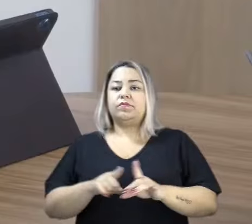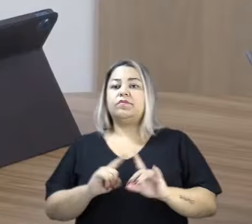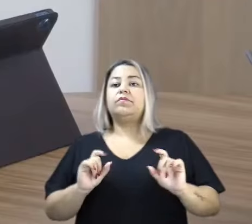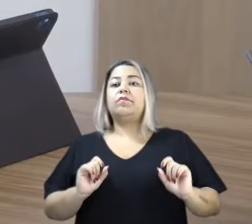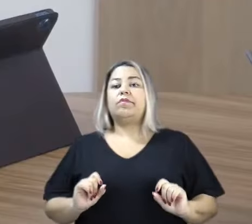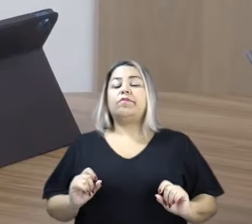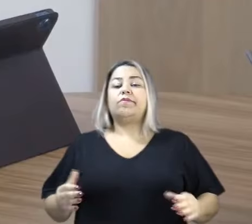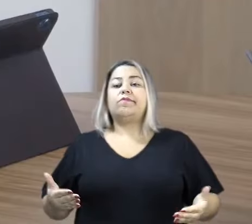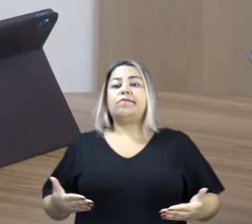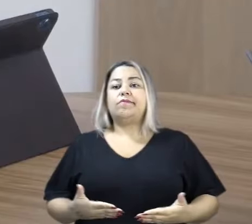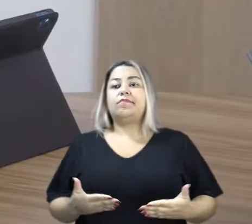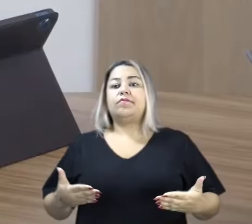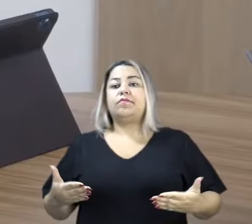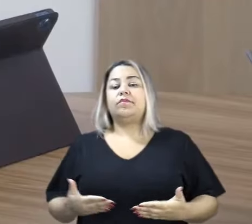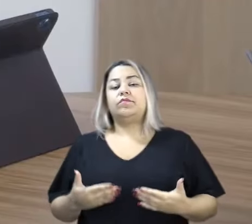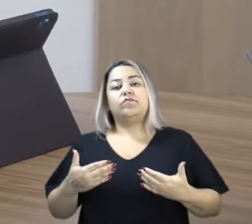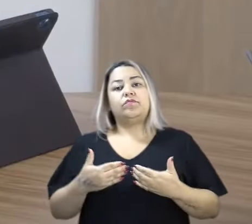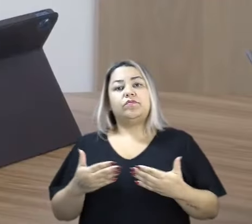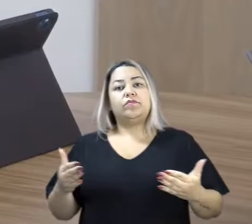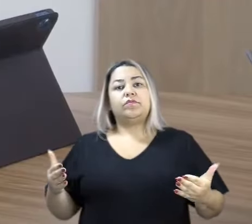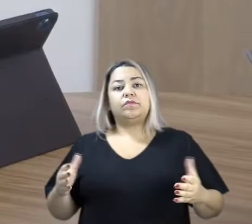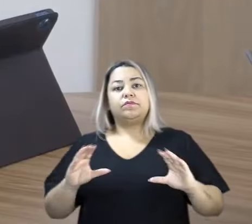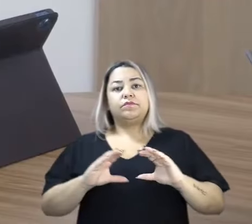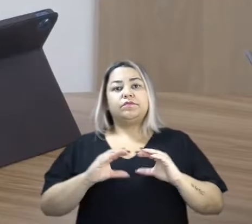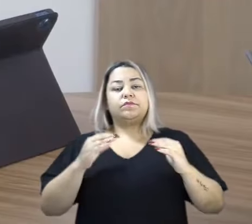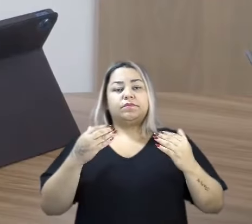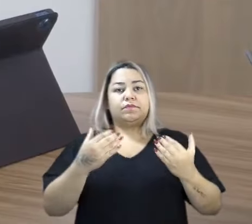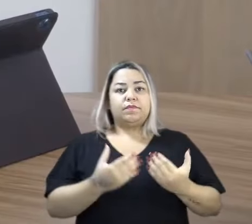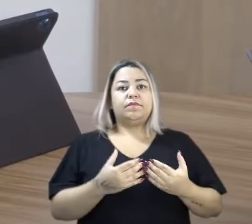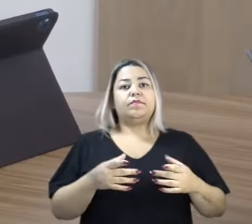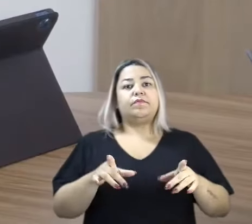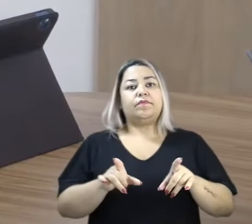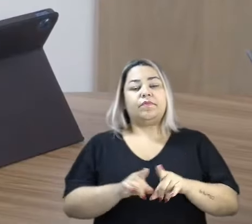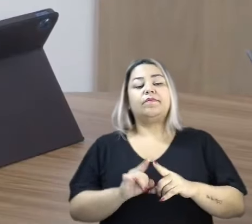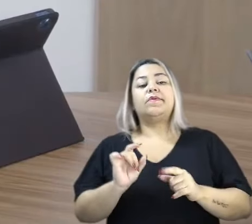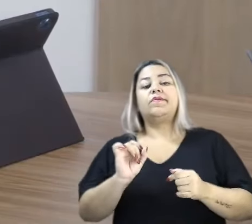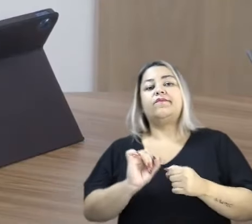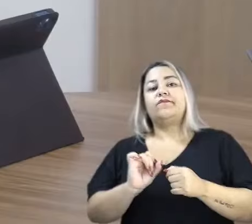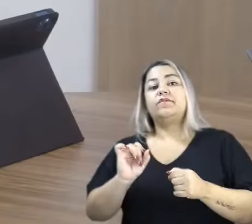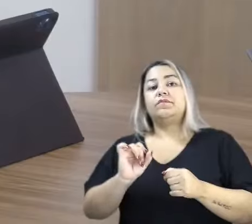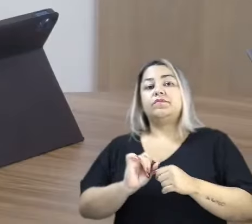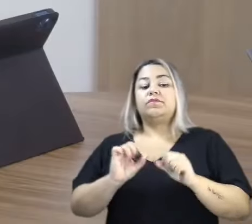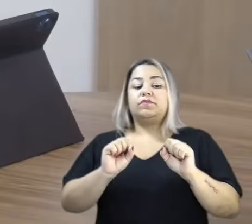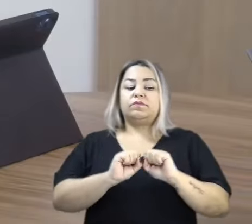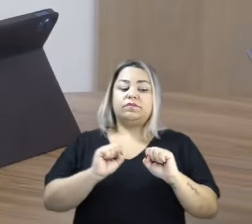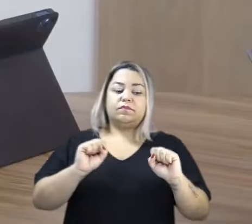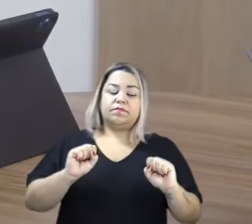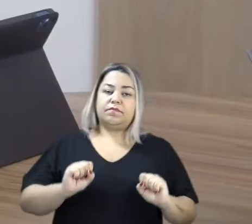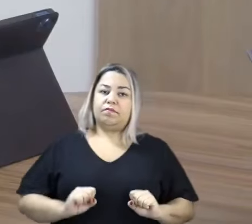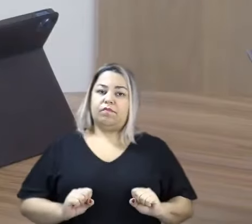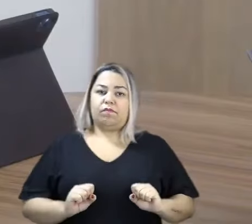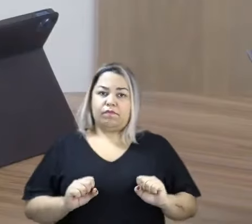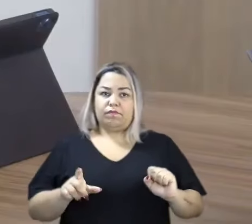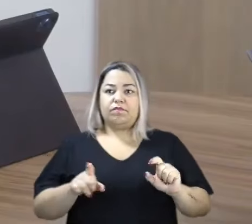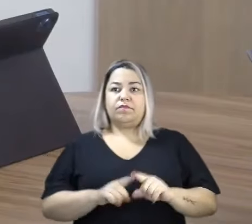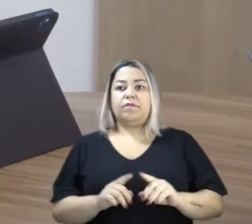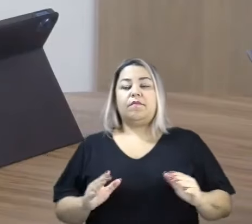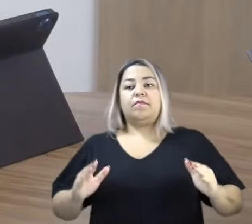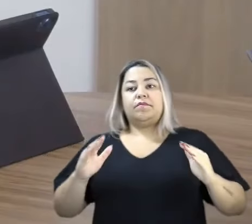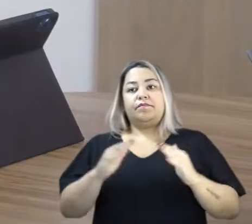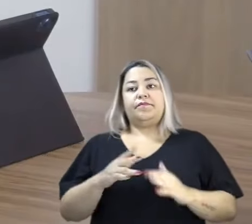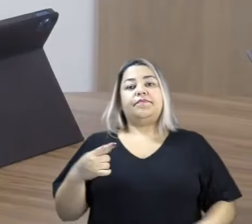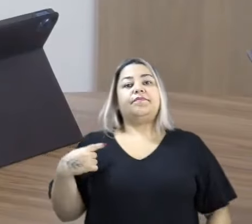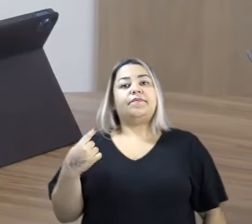que agora, no processo da abertura da conferência, também fizeram adesão ao sistema, já visando também a casa, e é assim que a